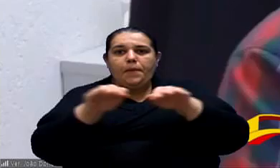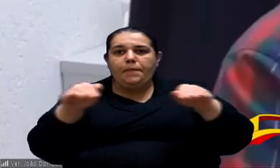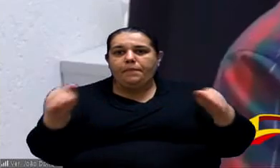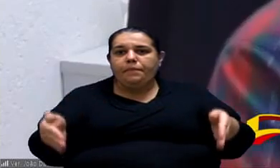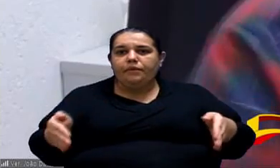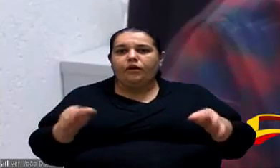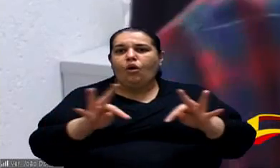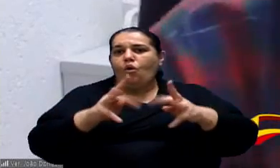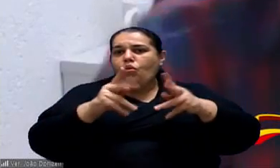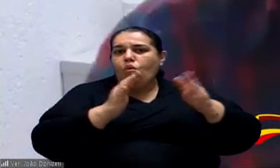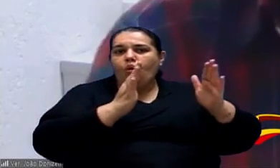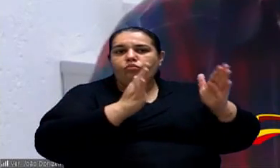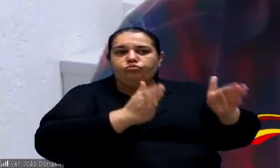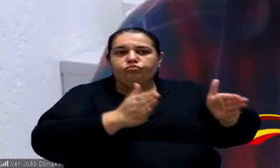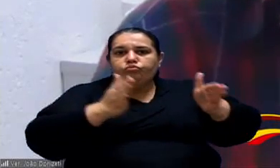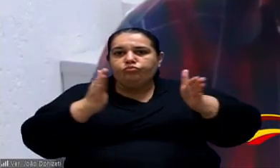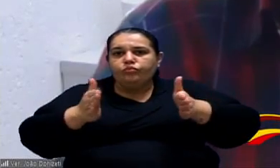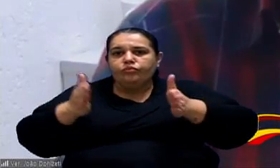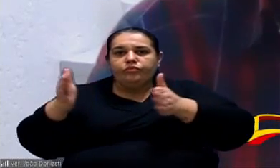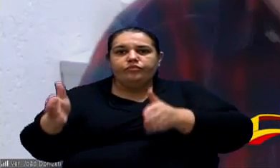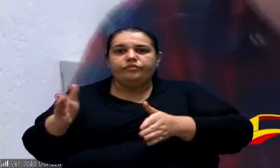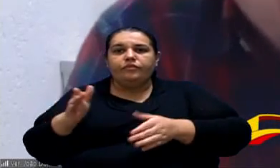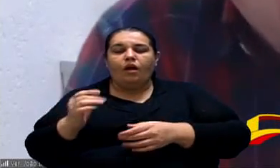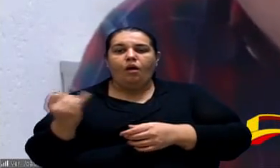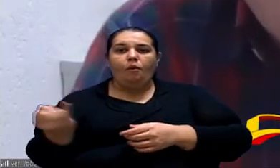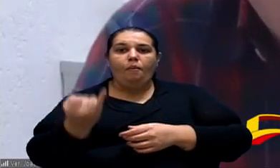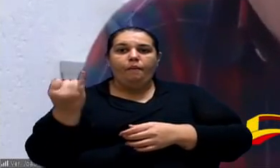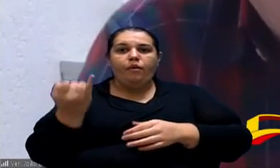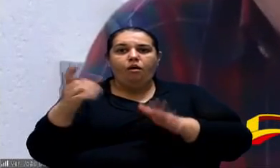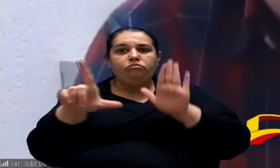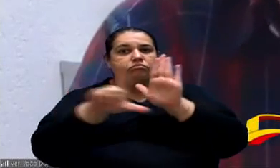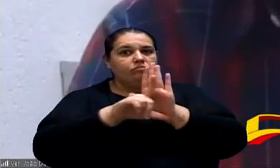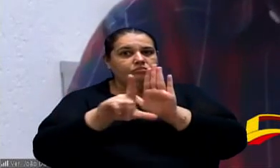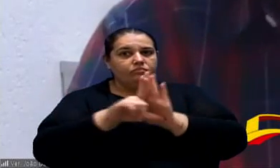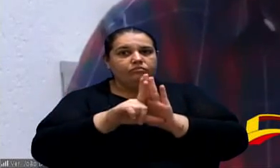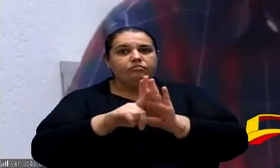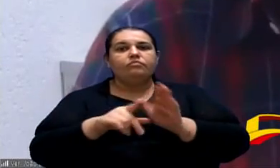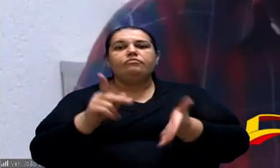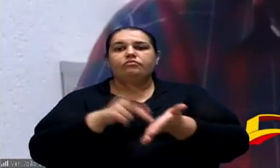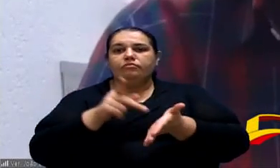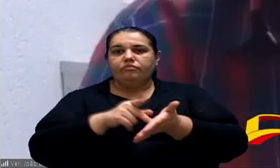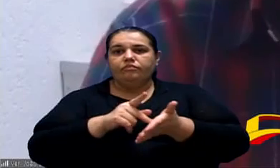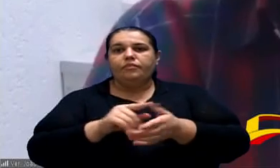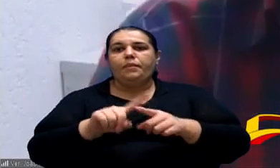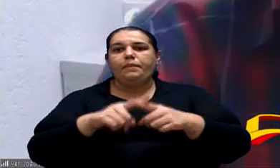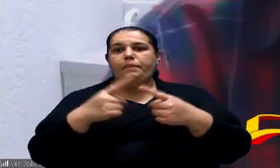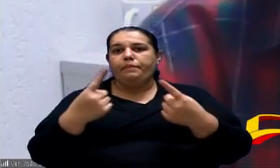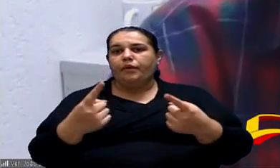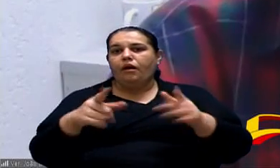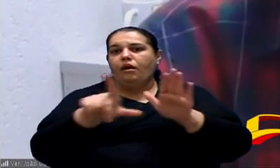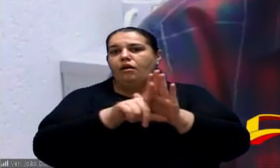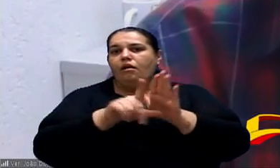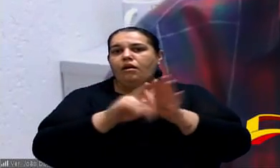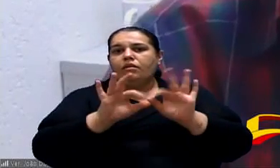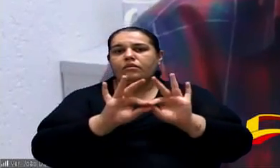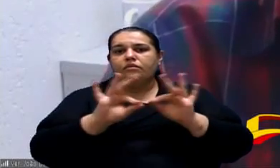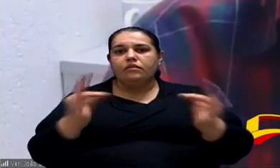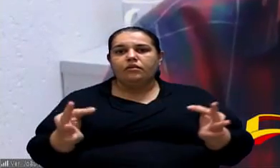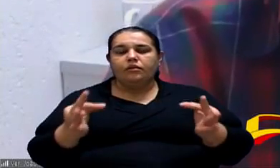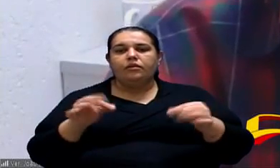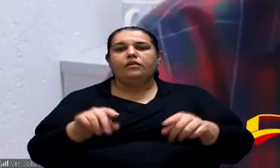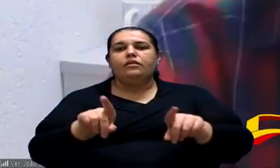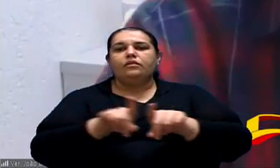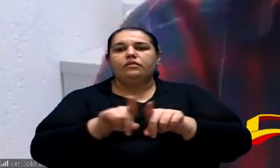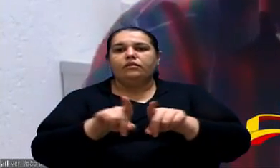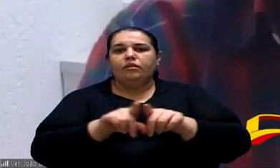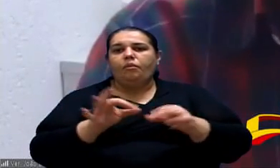etc., e que divide o tempo, ela enriquece a lei, na verdade. Mas com uma lei mais simples, ou essa lei, esse